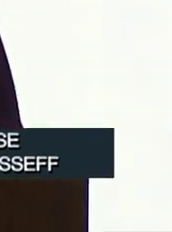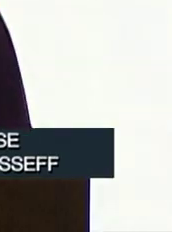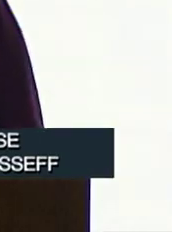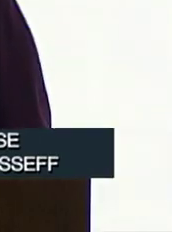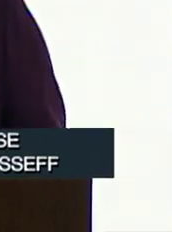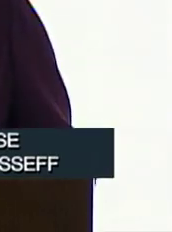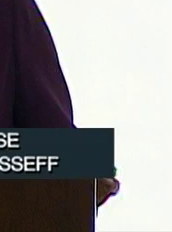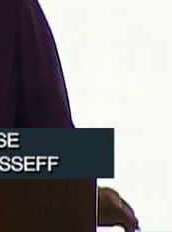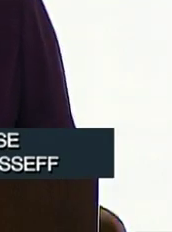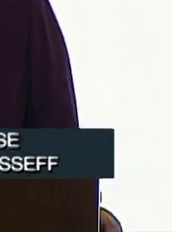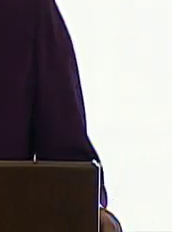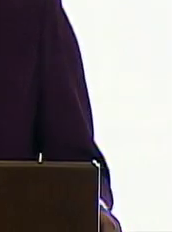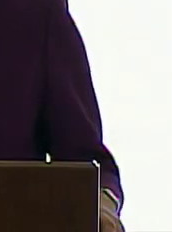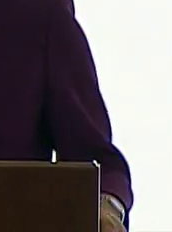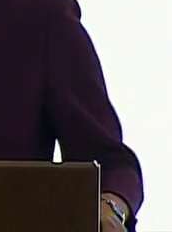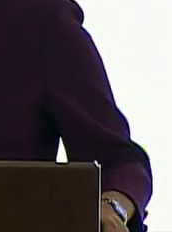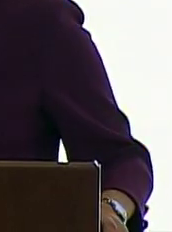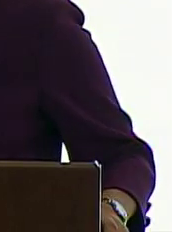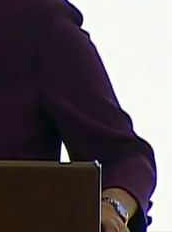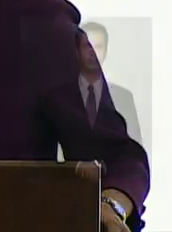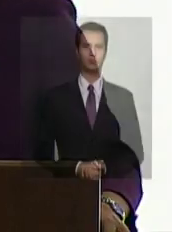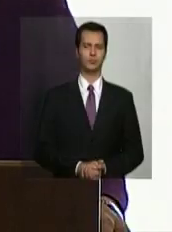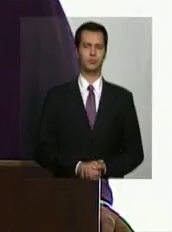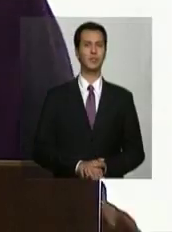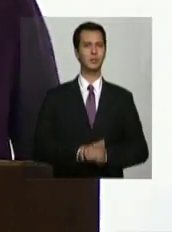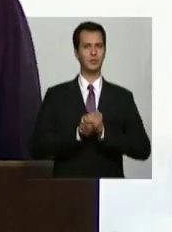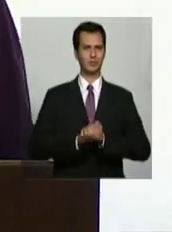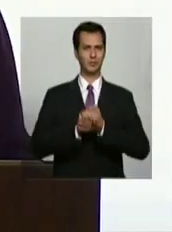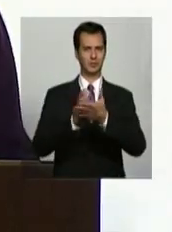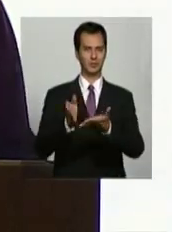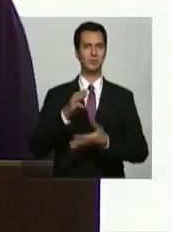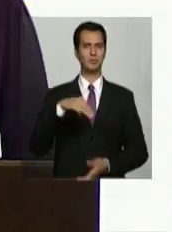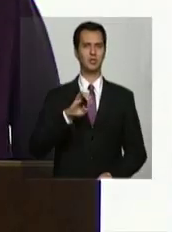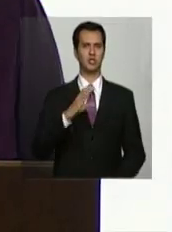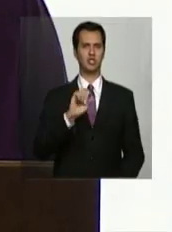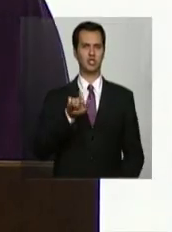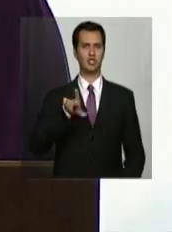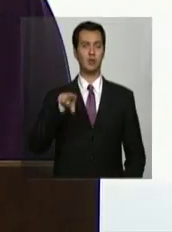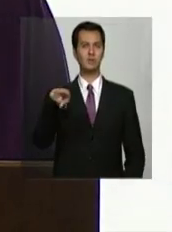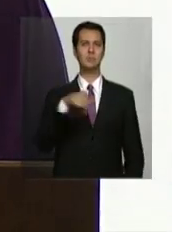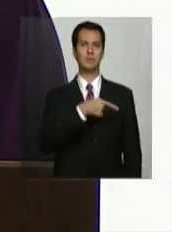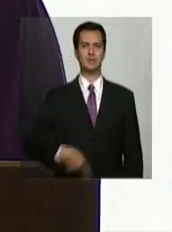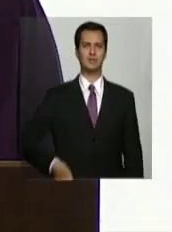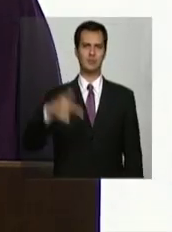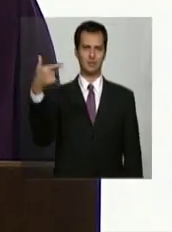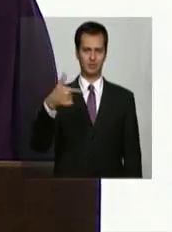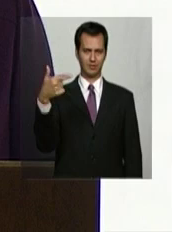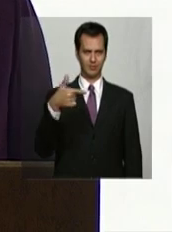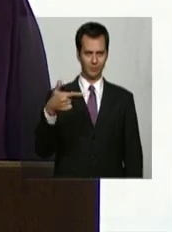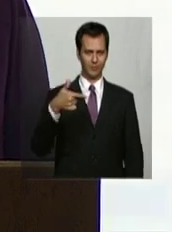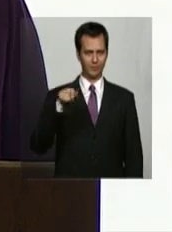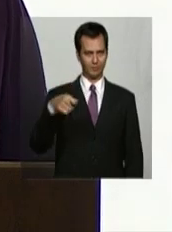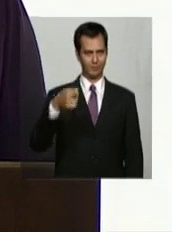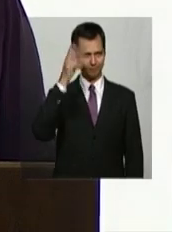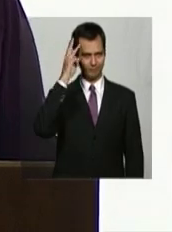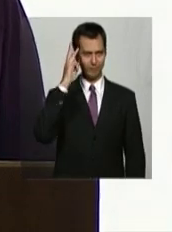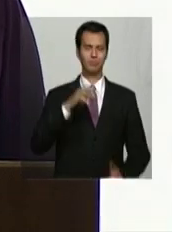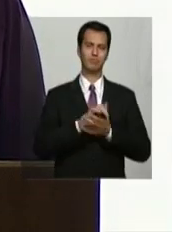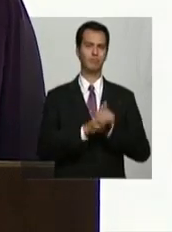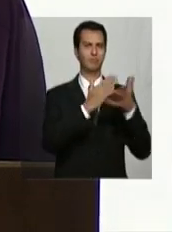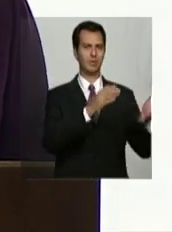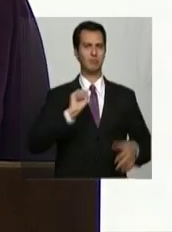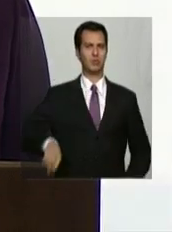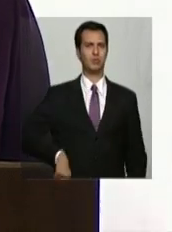Senhor Michel Temer, vice-presidente da República, embaixador Celso Amorim, ministro da